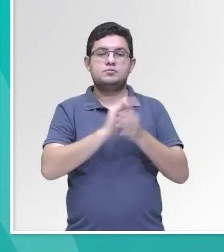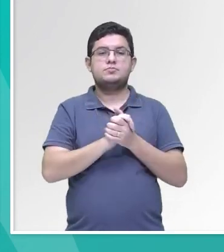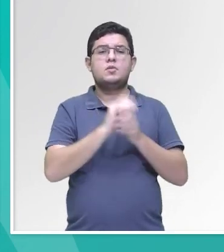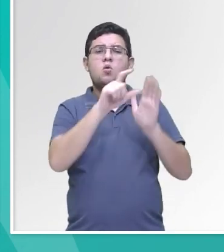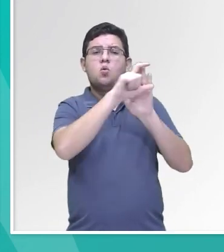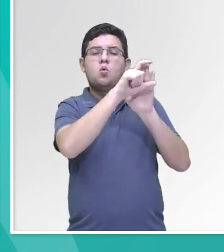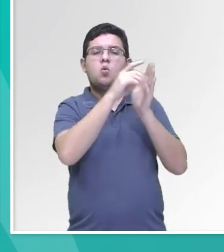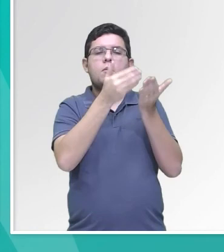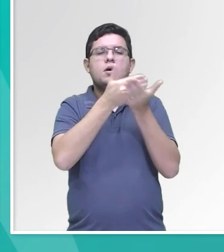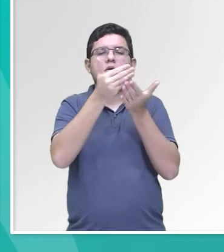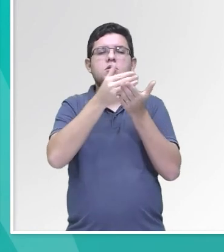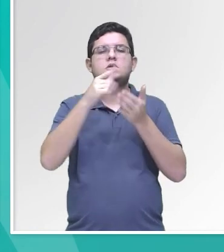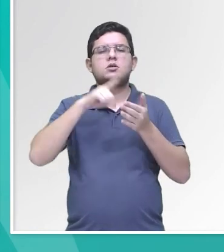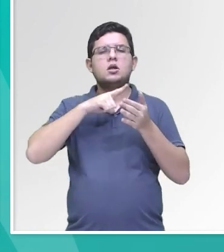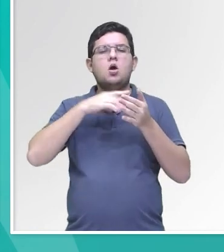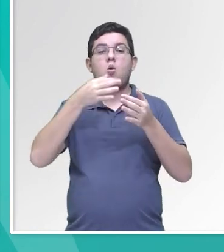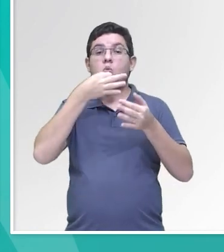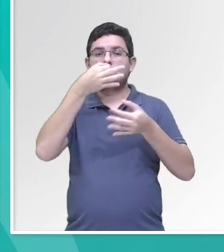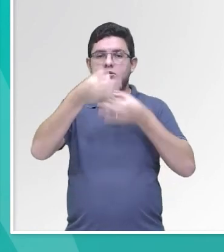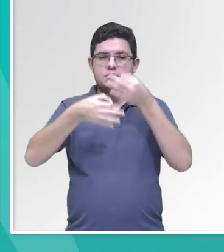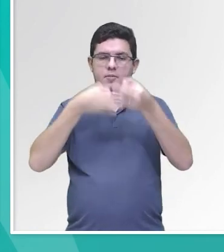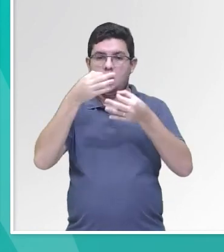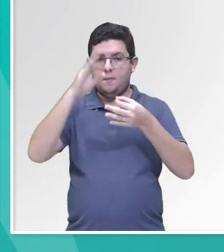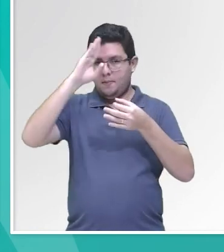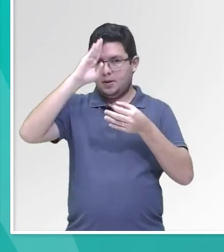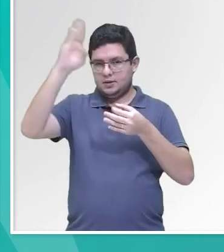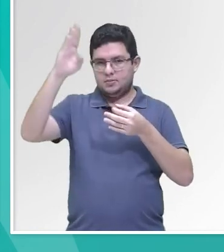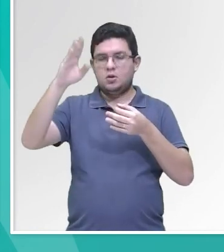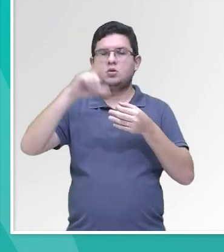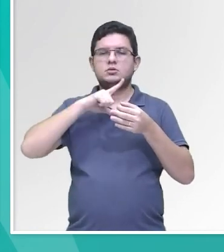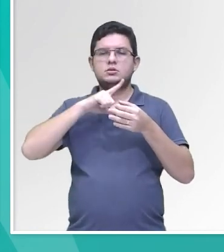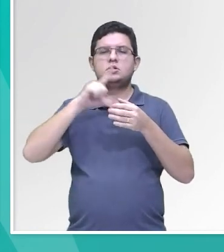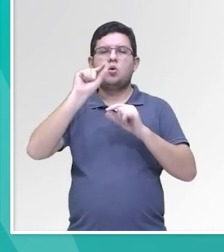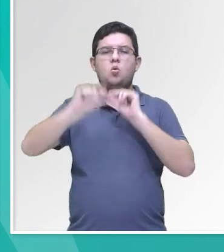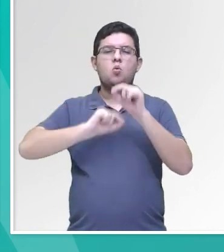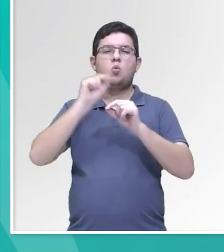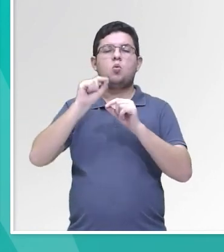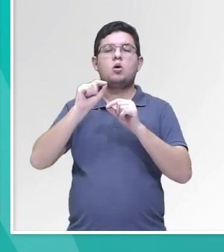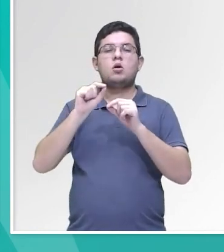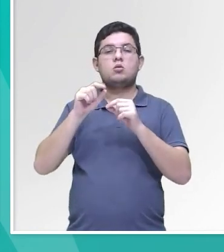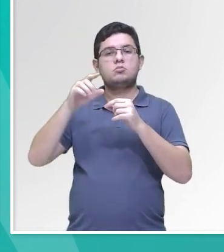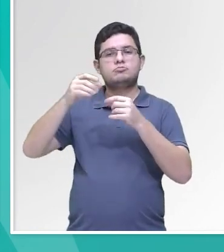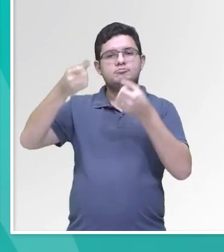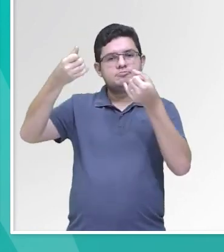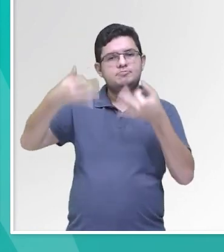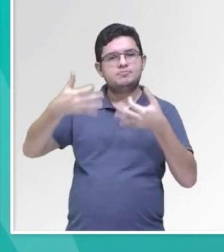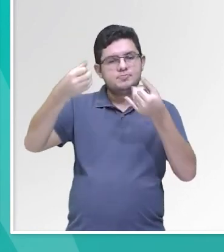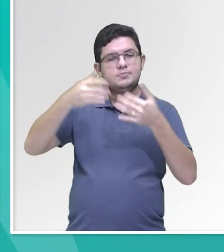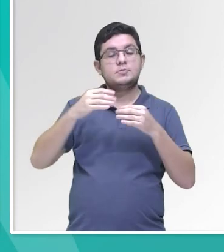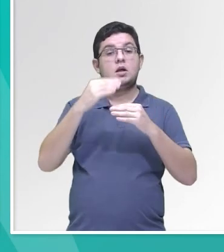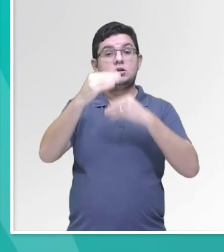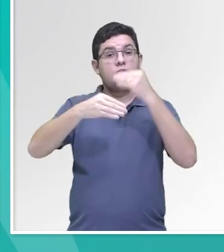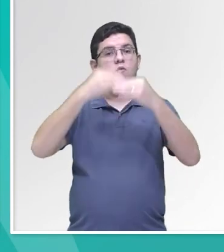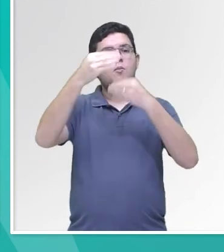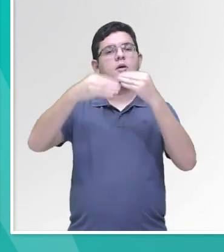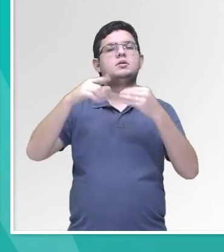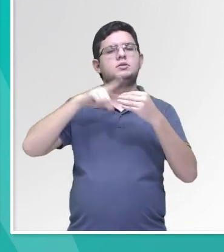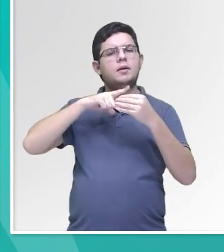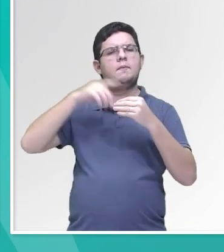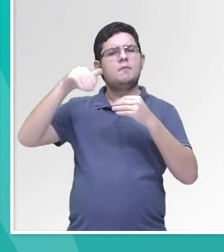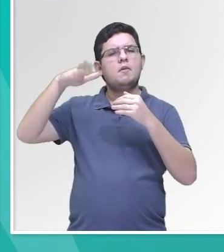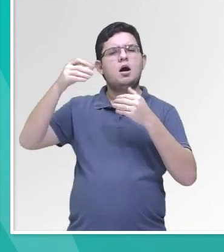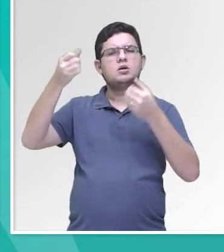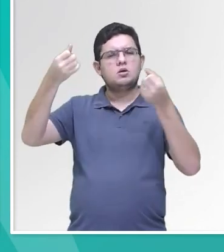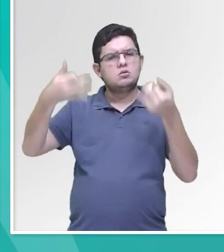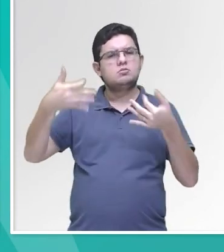falar sobre o tema, contextualizar o tema e apresenta uma tese. O desenvolvimento tem uma argumentação e,